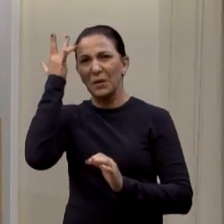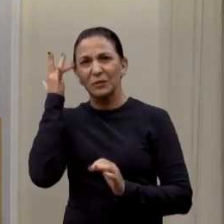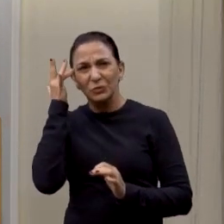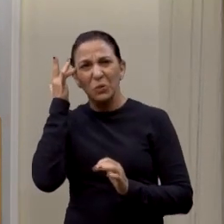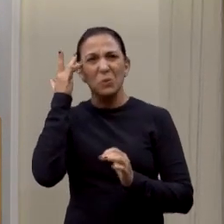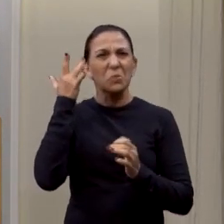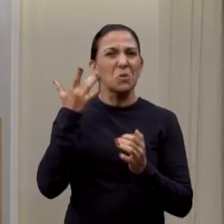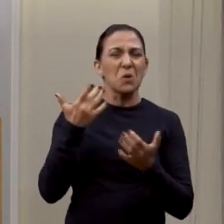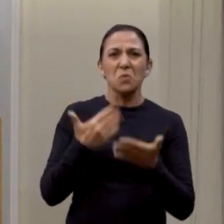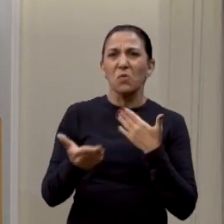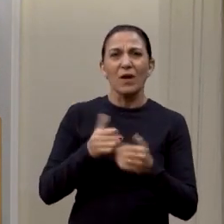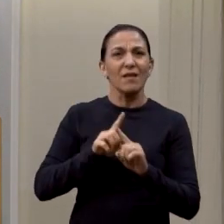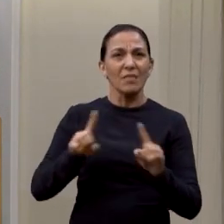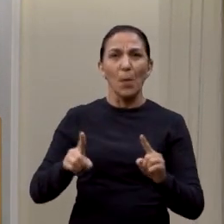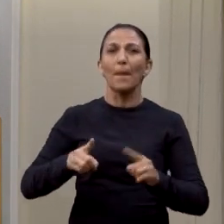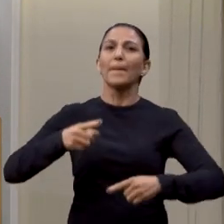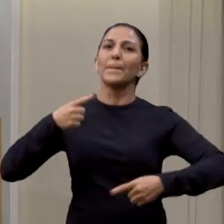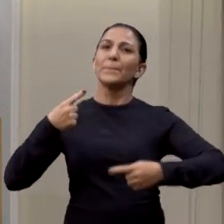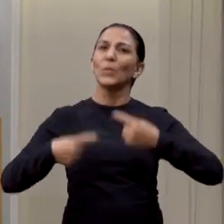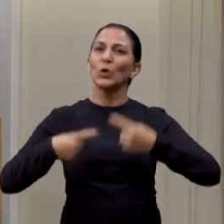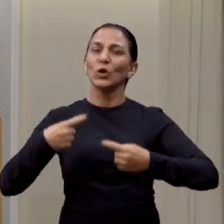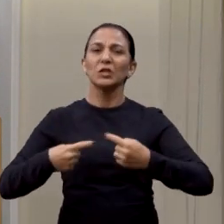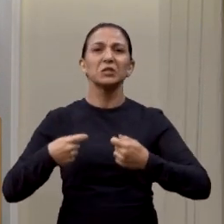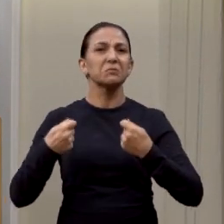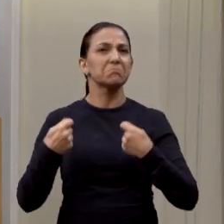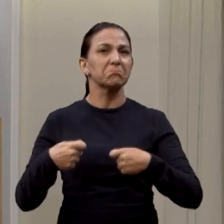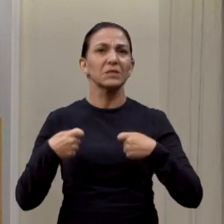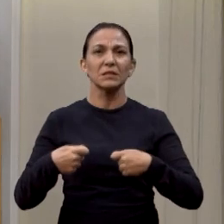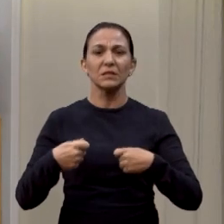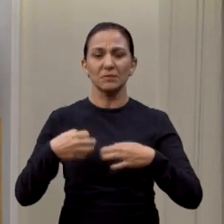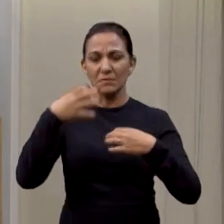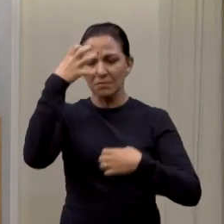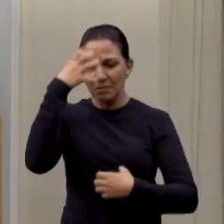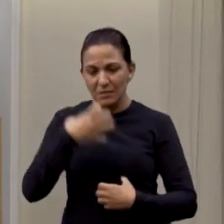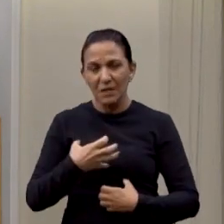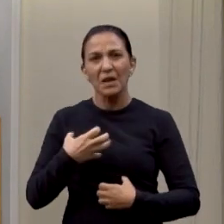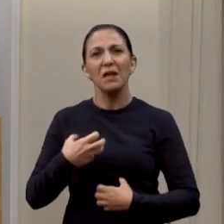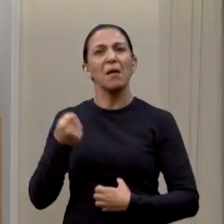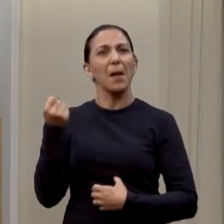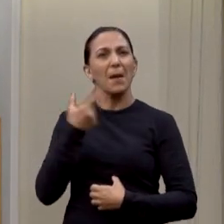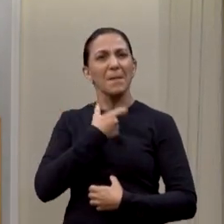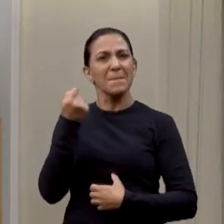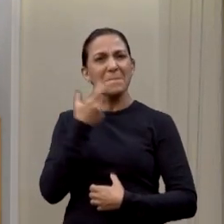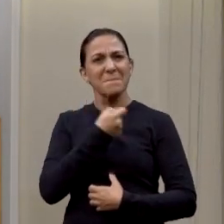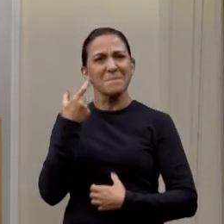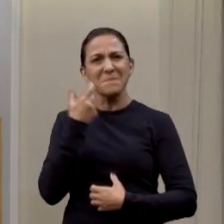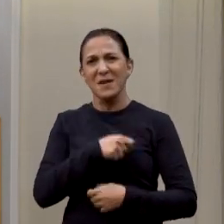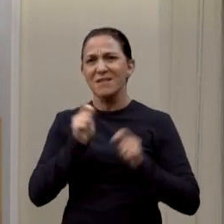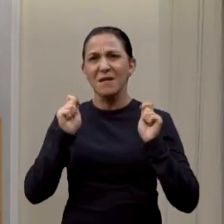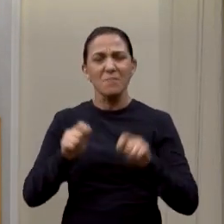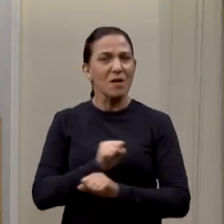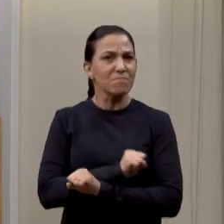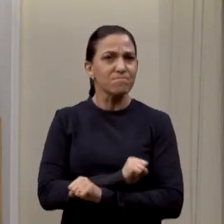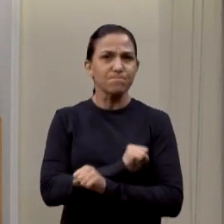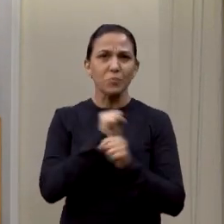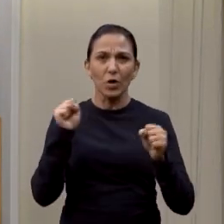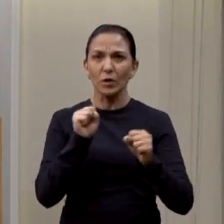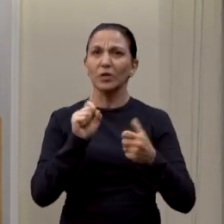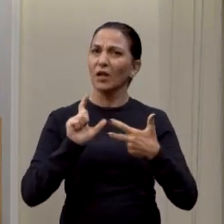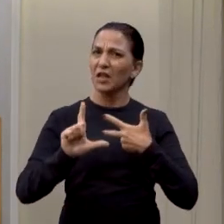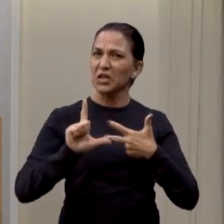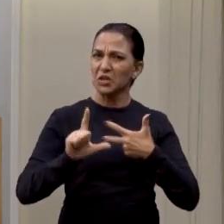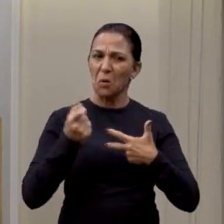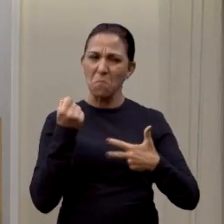caricatas. A política não pode ser ocupada por figuras caricatas, que zombam dos poderes, que zombam do poder